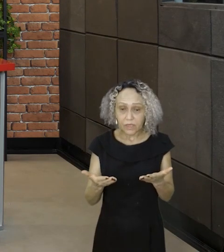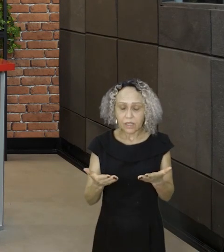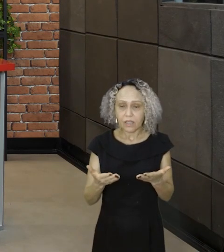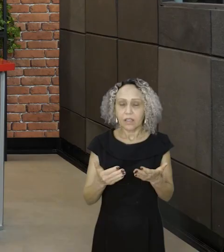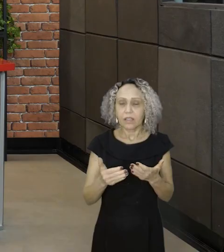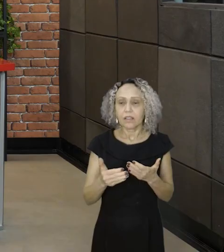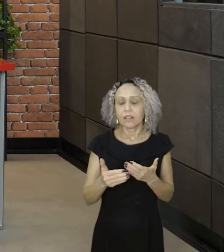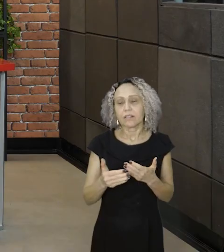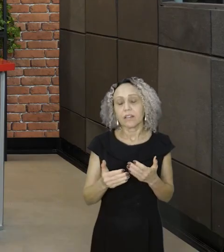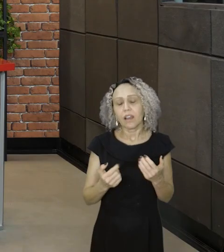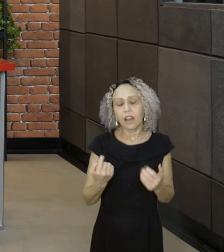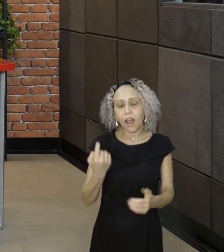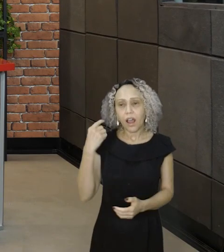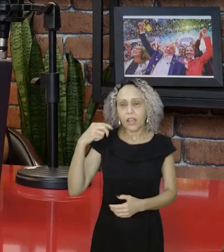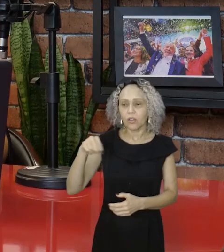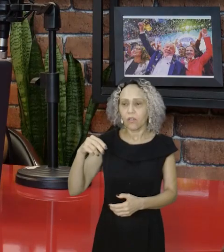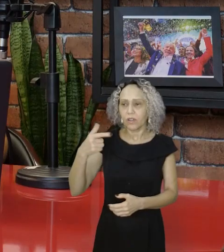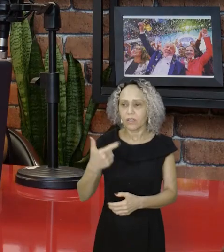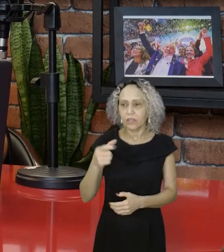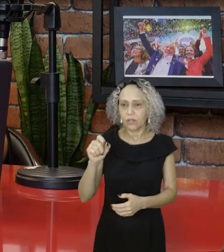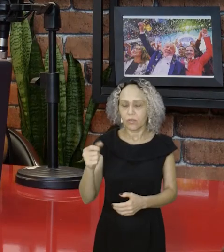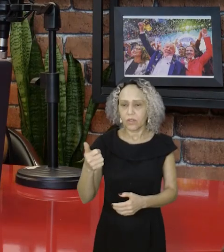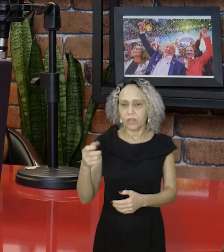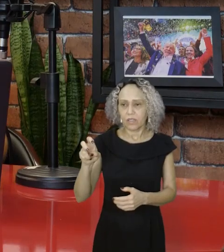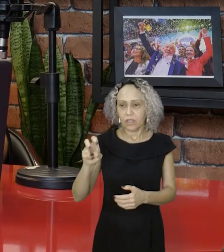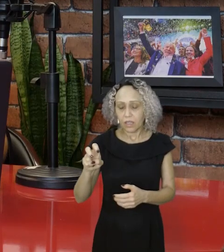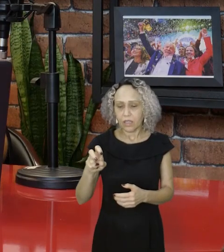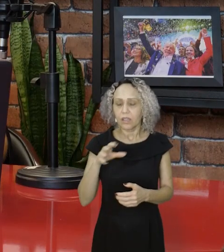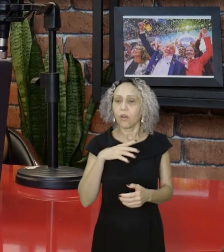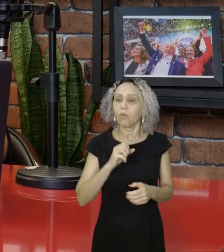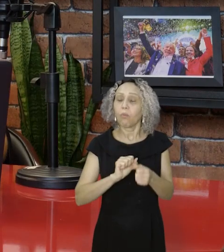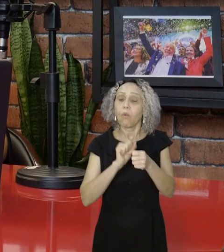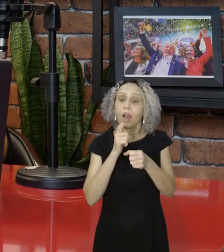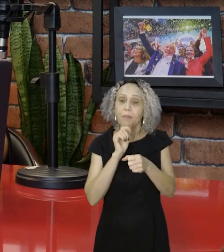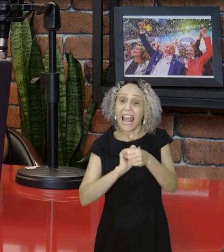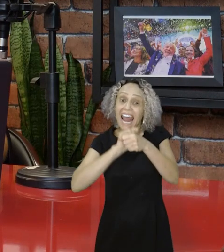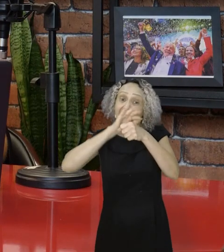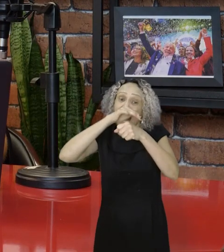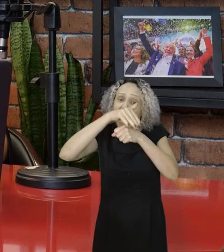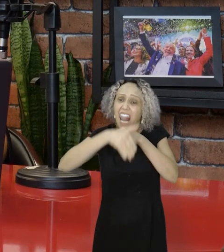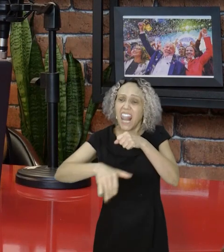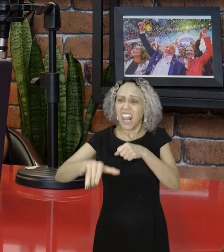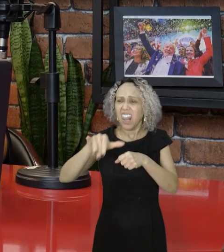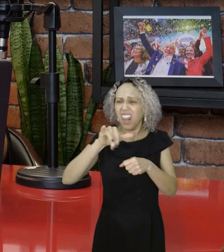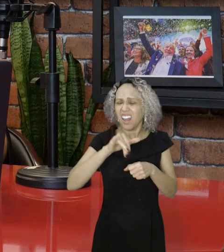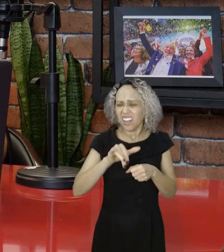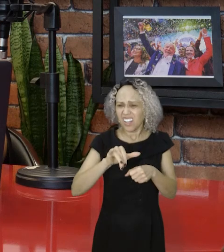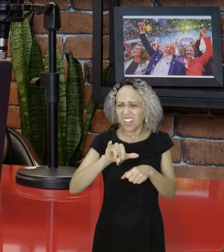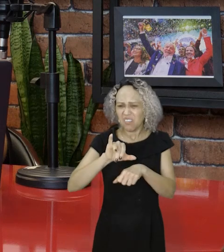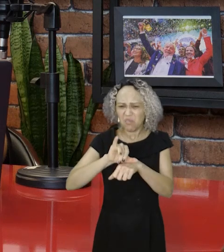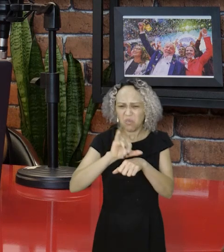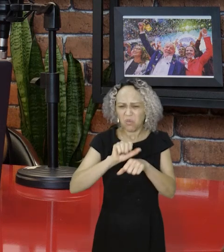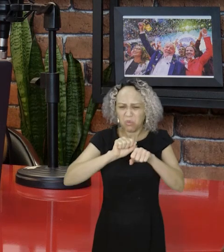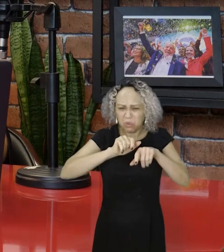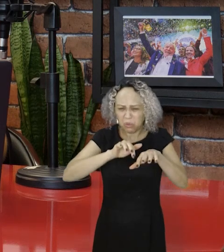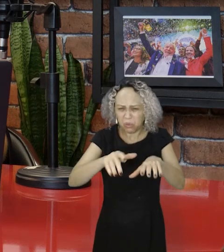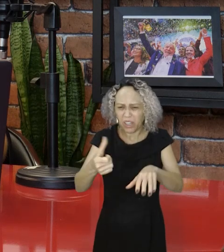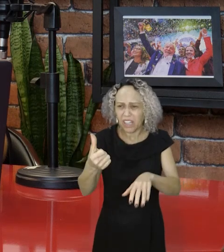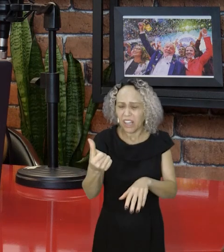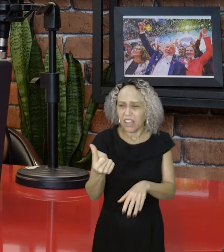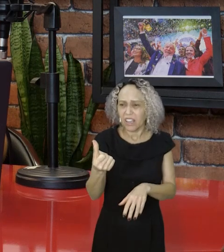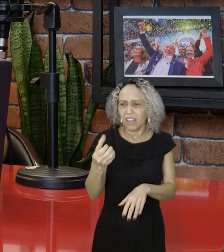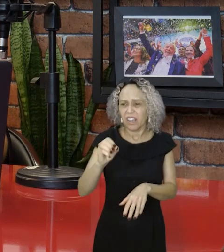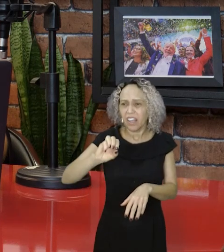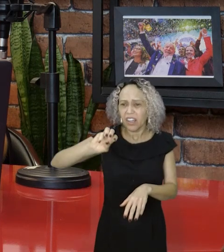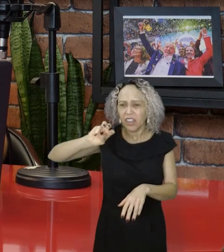Em 5 de novembro de 2015, uma barragem de propriedade da mineradora Samarco rompeu e despejou cerca de